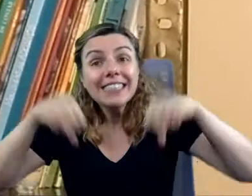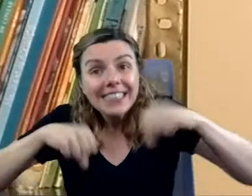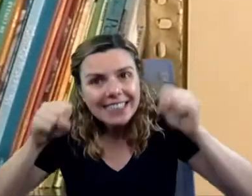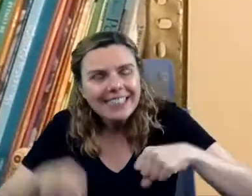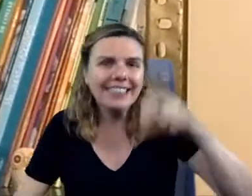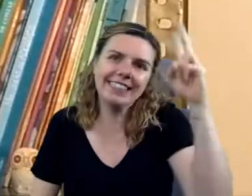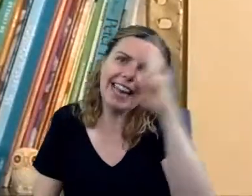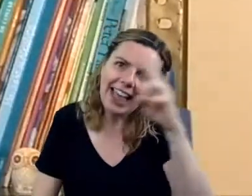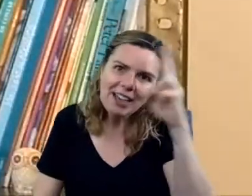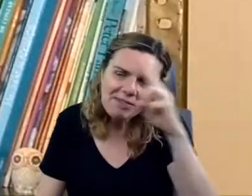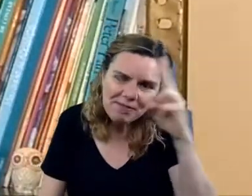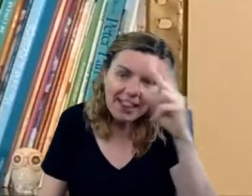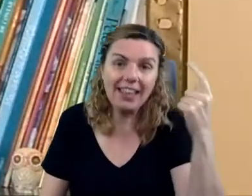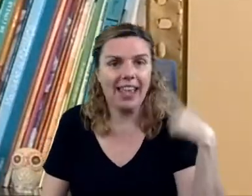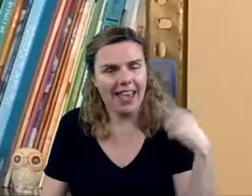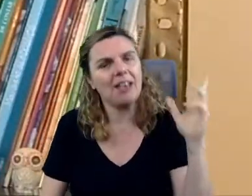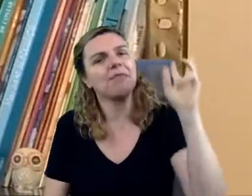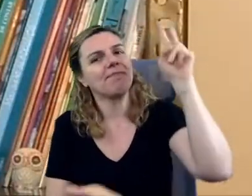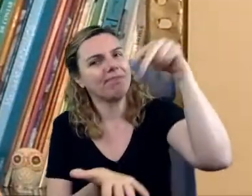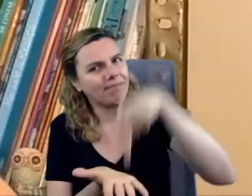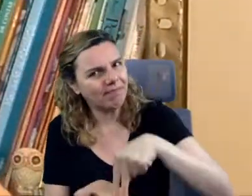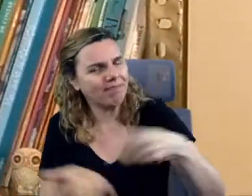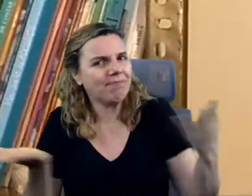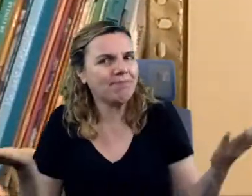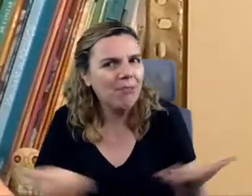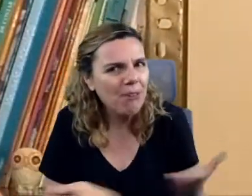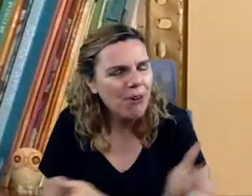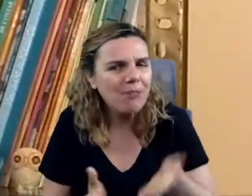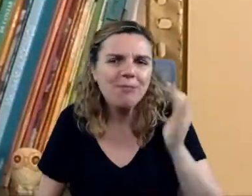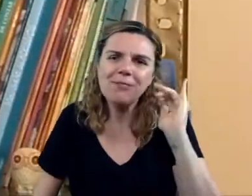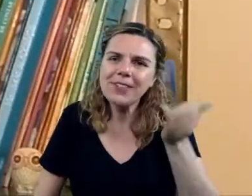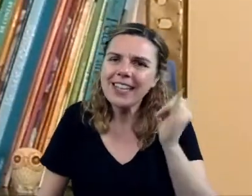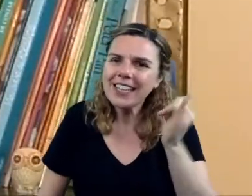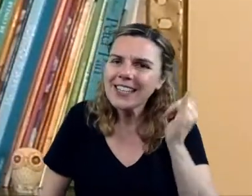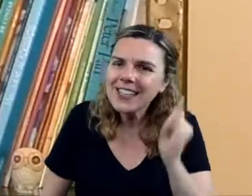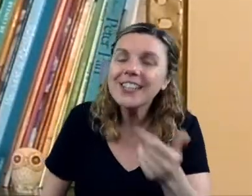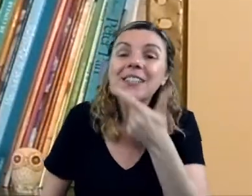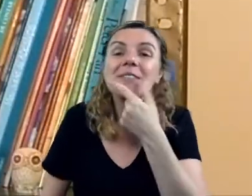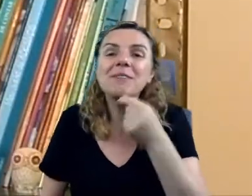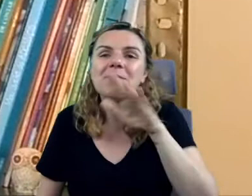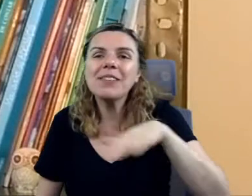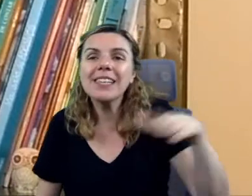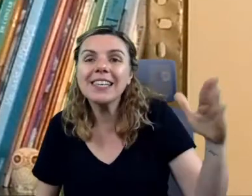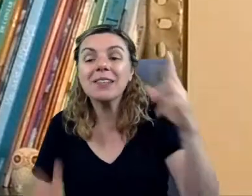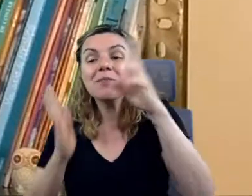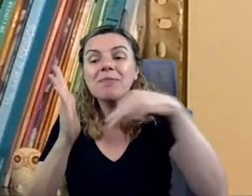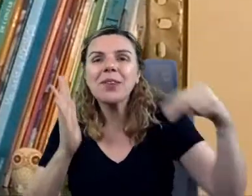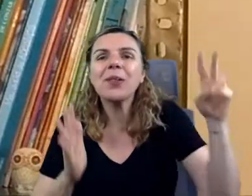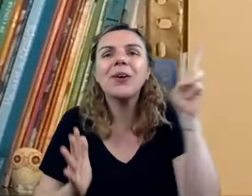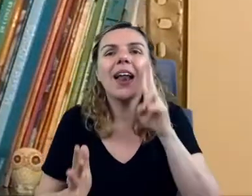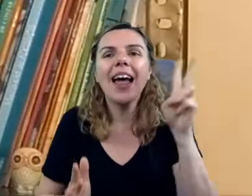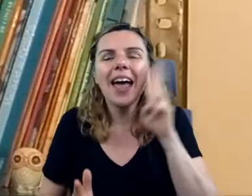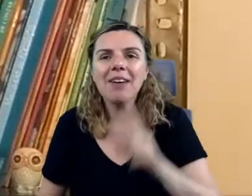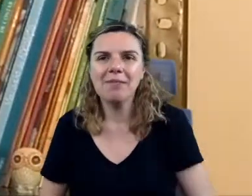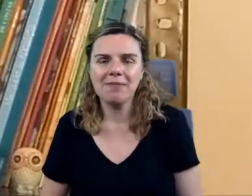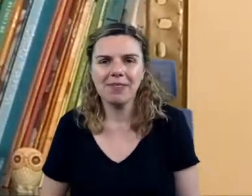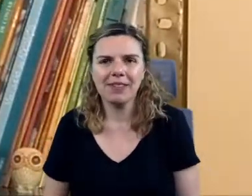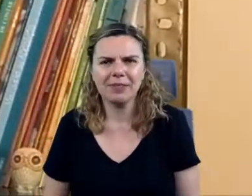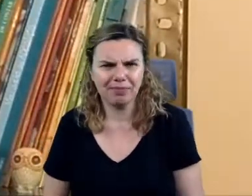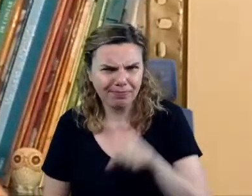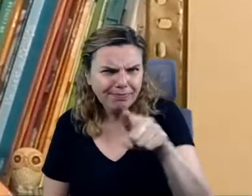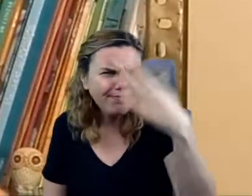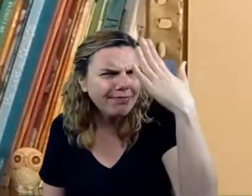lembrança. Isso, lembrei. Lembrei, eu vim aqui hoje contar a história do pintor de lembranças.